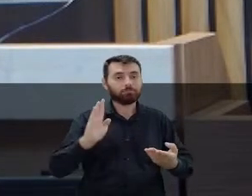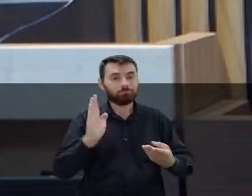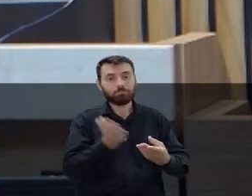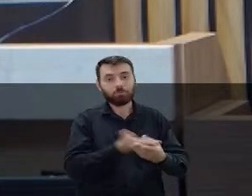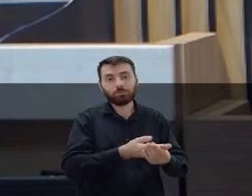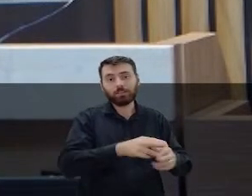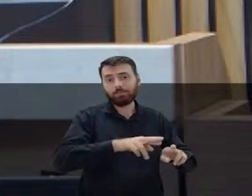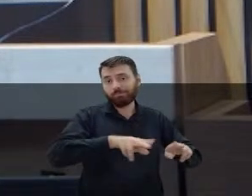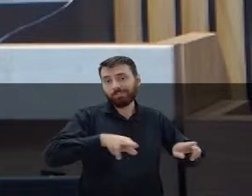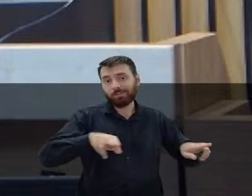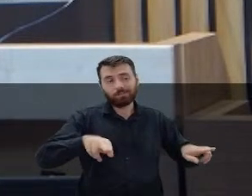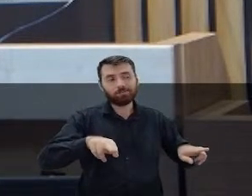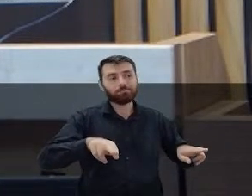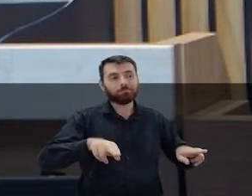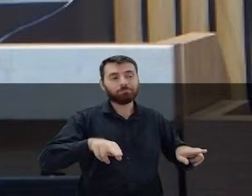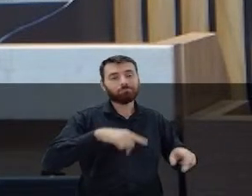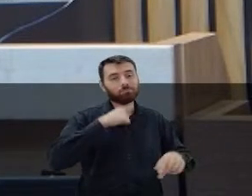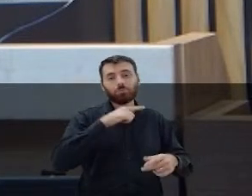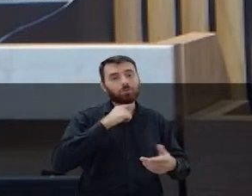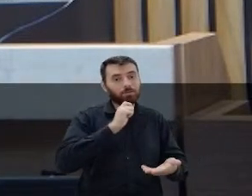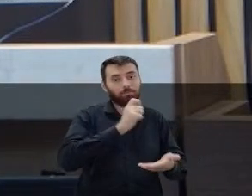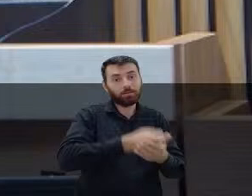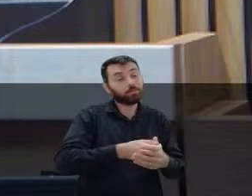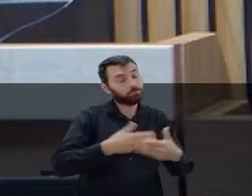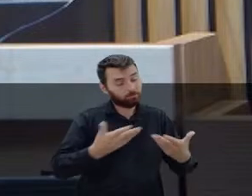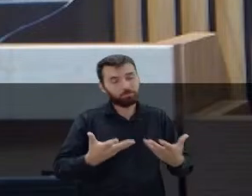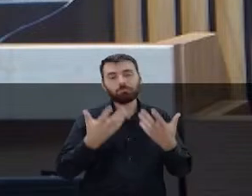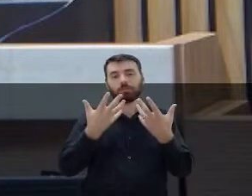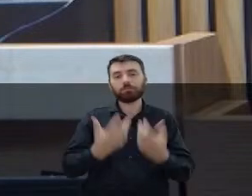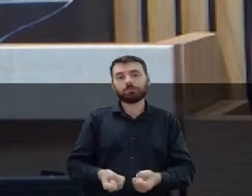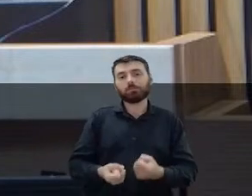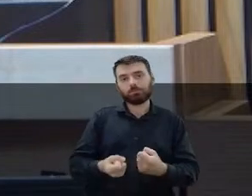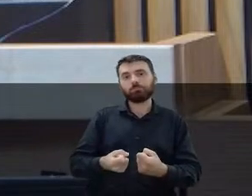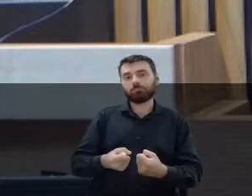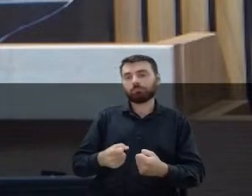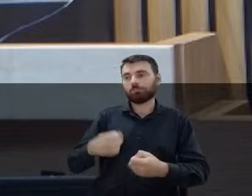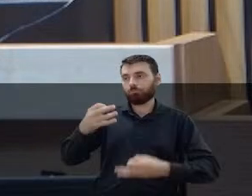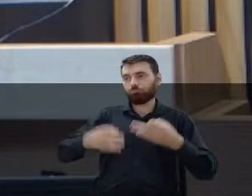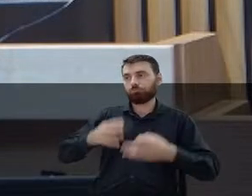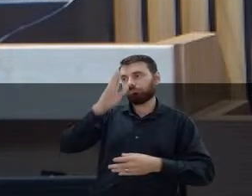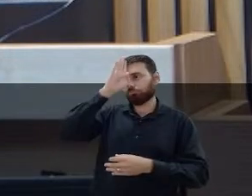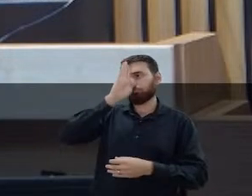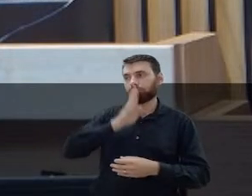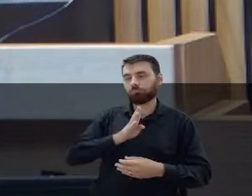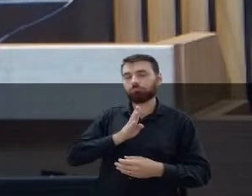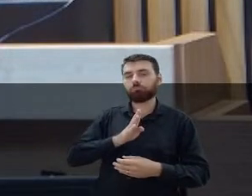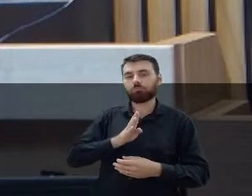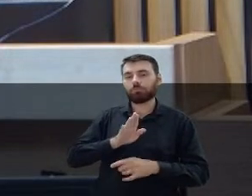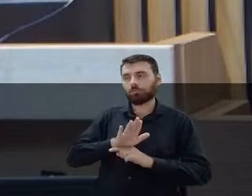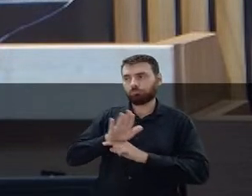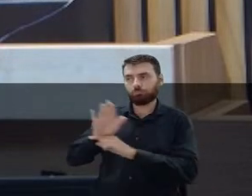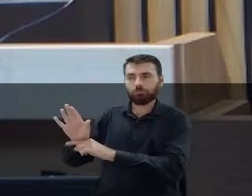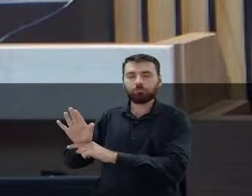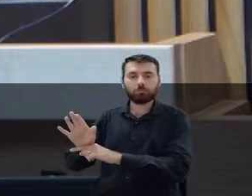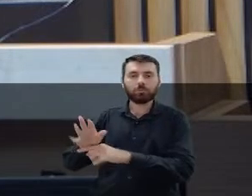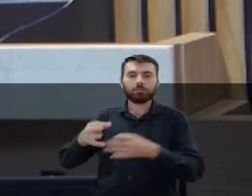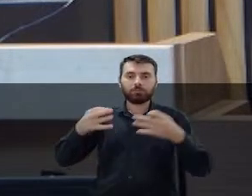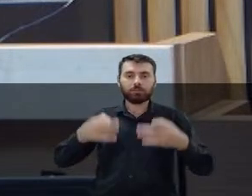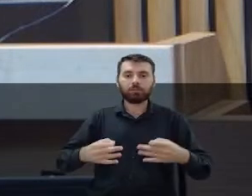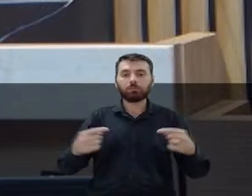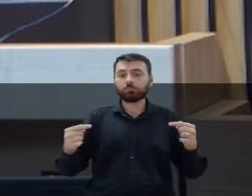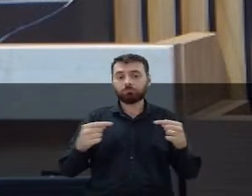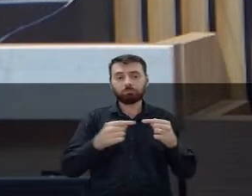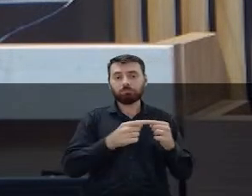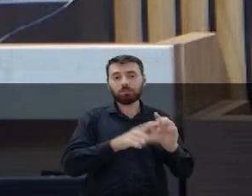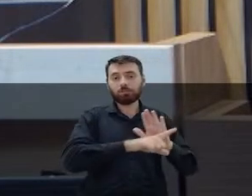autoriza a concessão da gratuidade pleiteada. A declaração nos termos do artigo 790, parágrafo 4